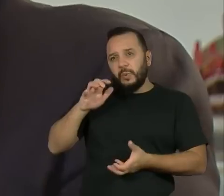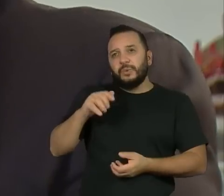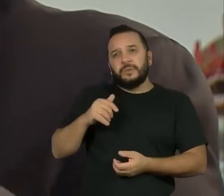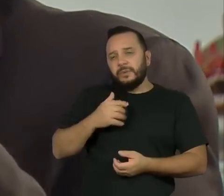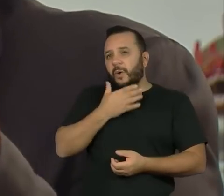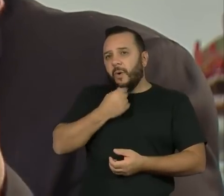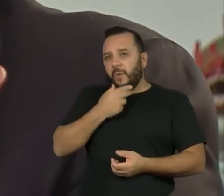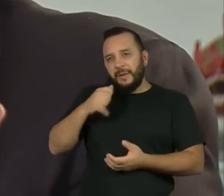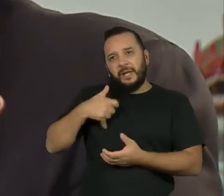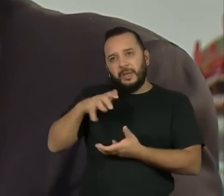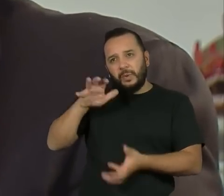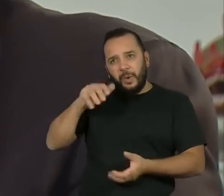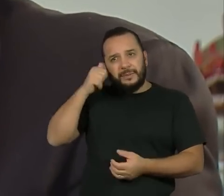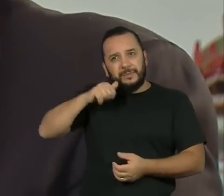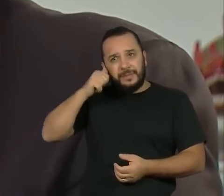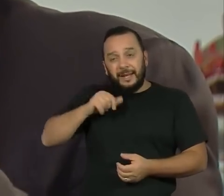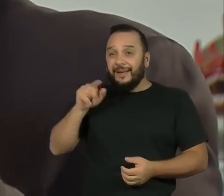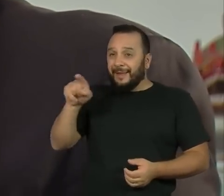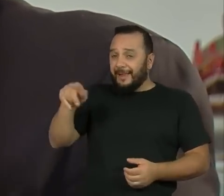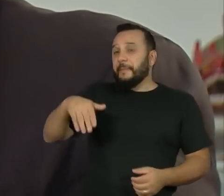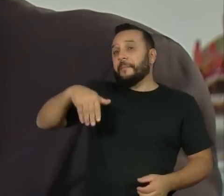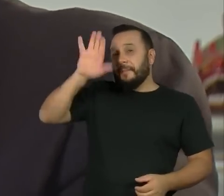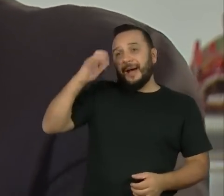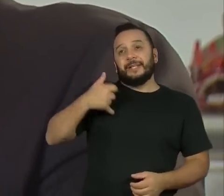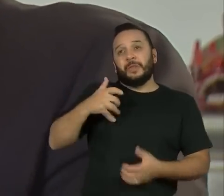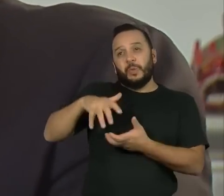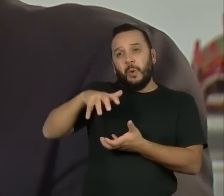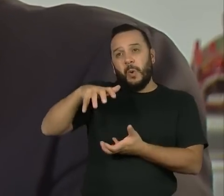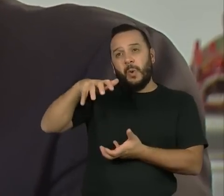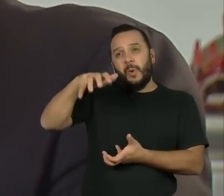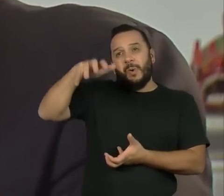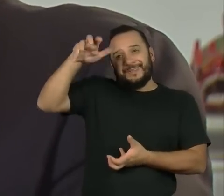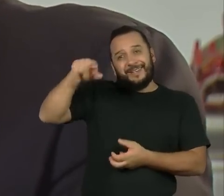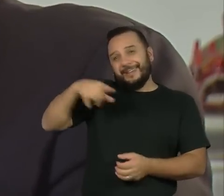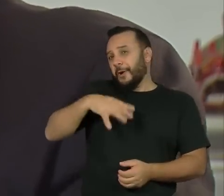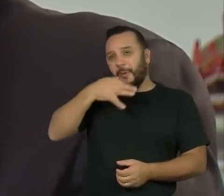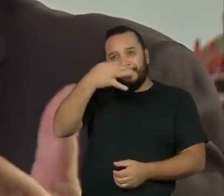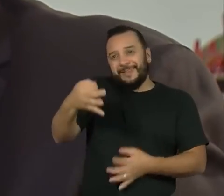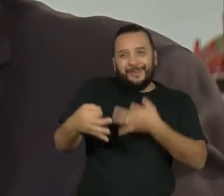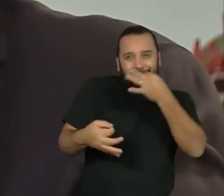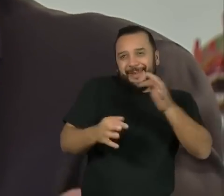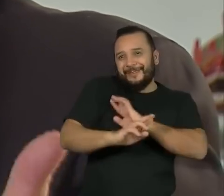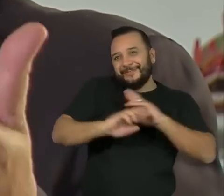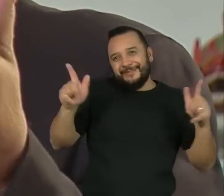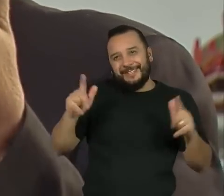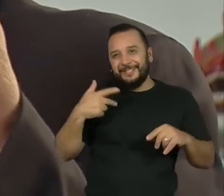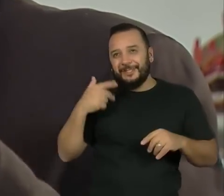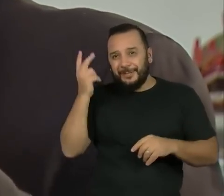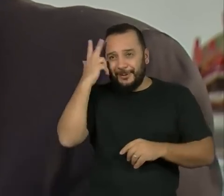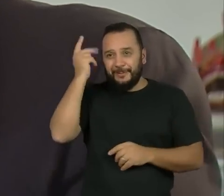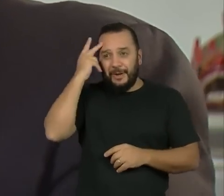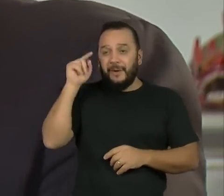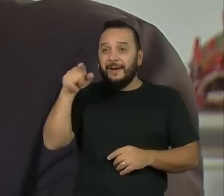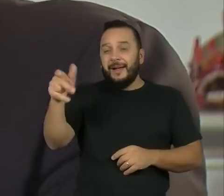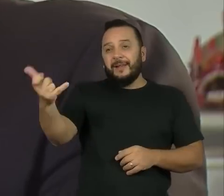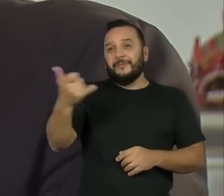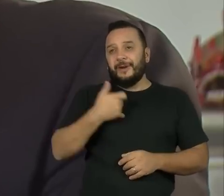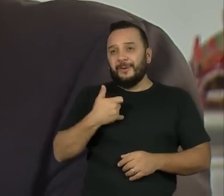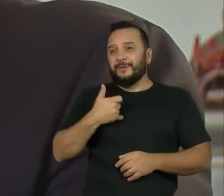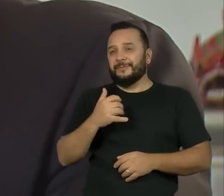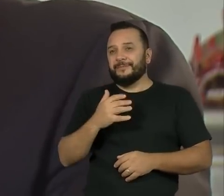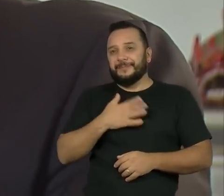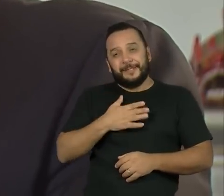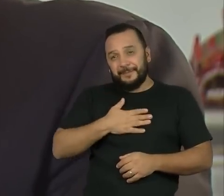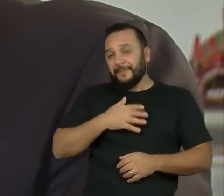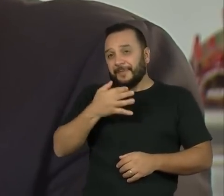idosa. Quanto mais idosa ela ficar, mais essa divergência vai aparecer. Diria ela que isso, que é a